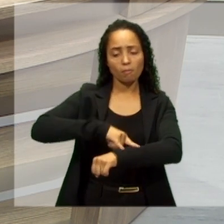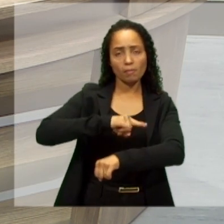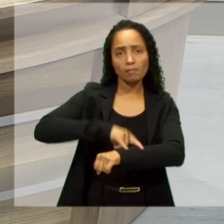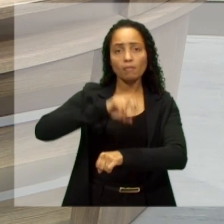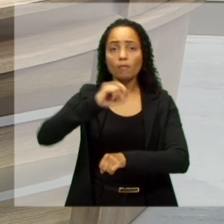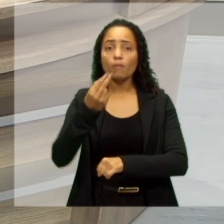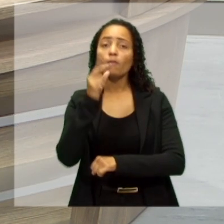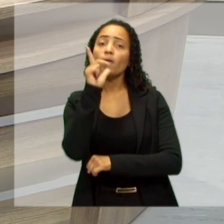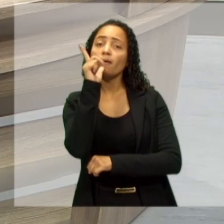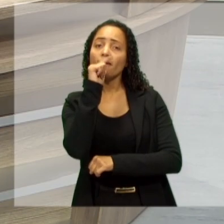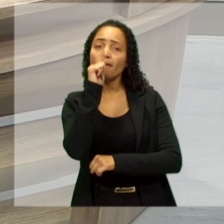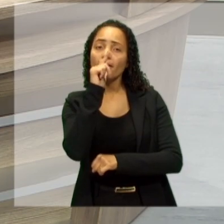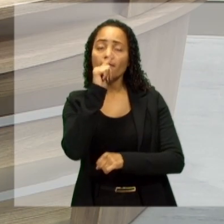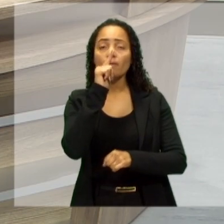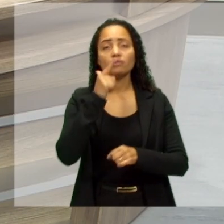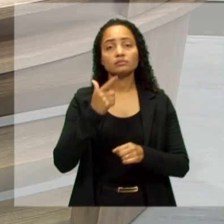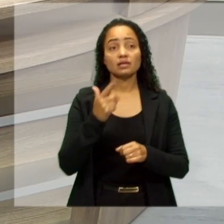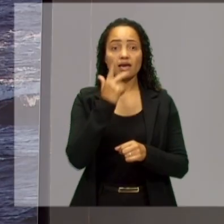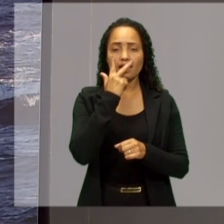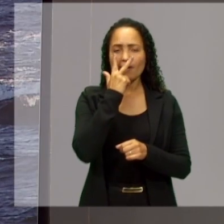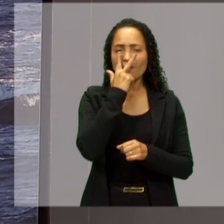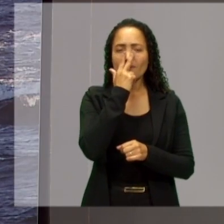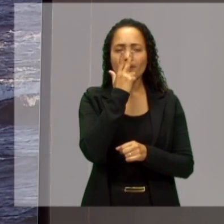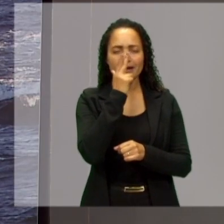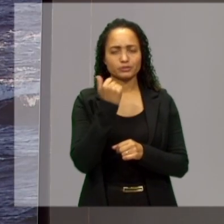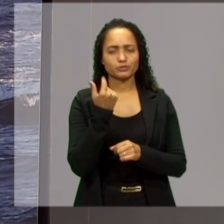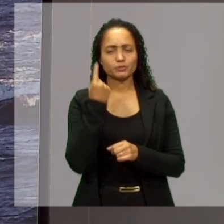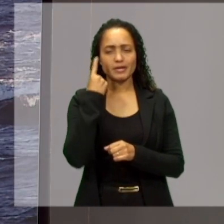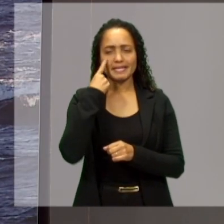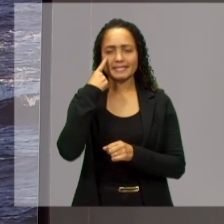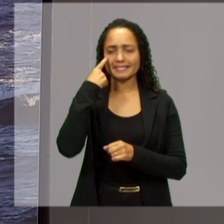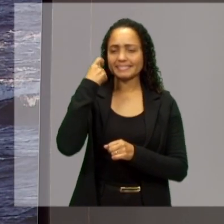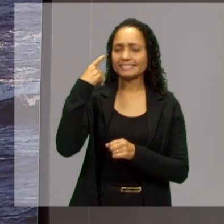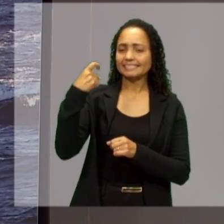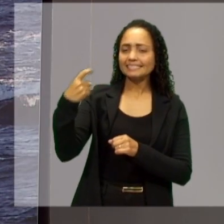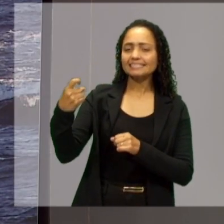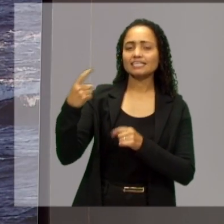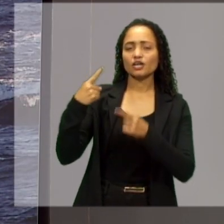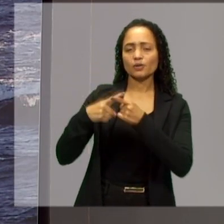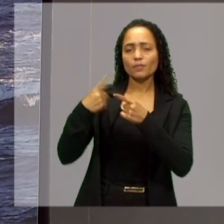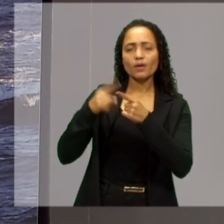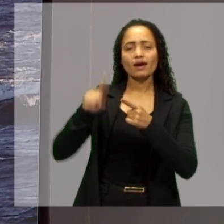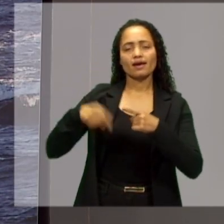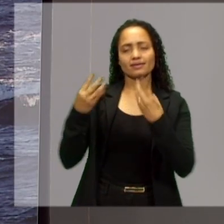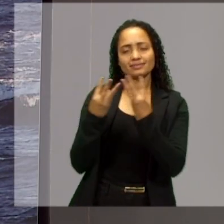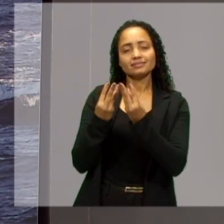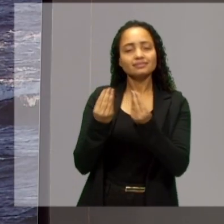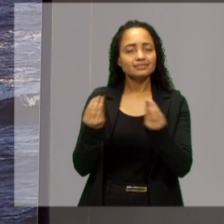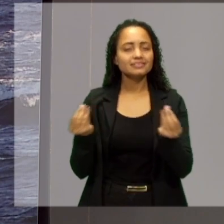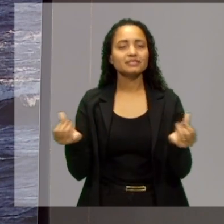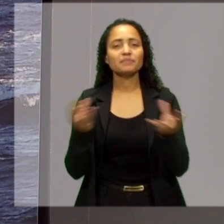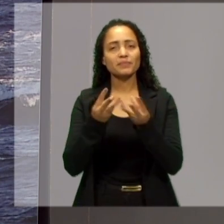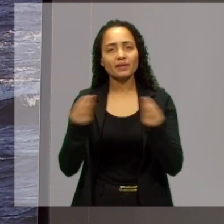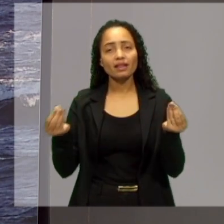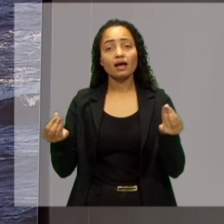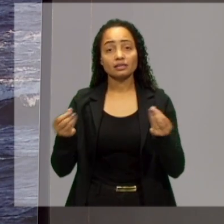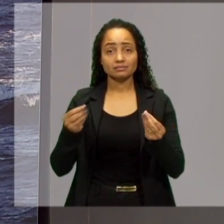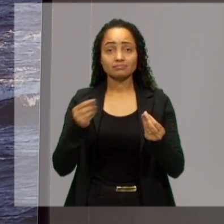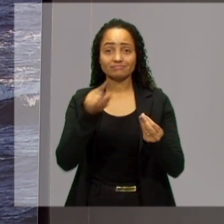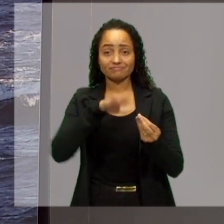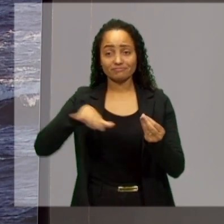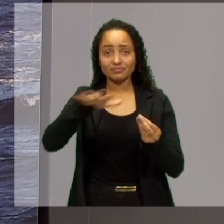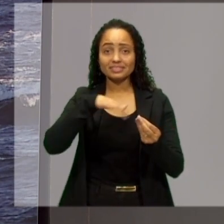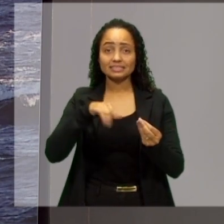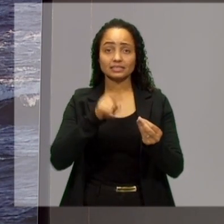água. Eu acho isso uma coisa muito interessante, foi uma sensibilidade de vocês realmente, quer dizer, a pessoa está ali, ela já está